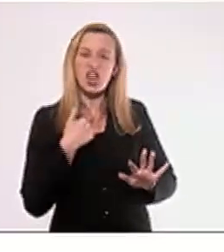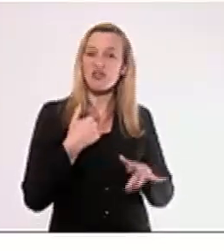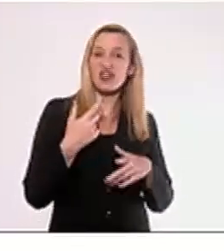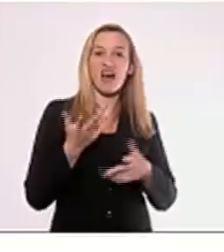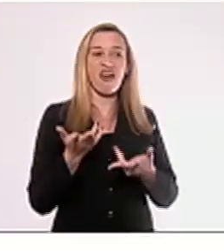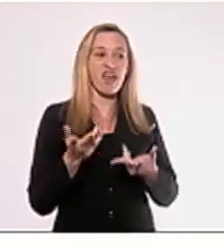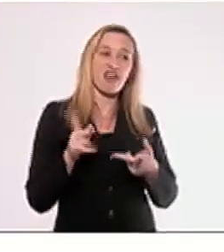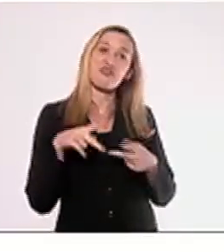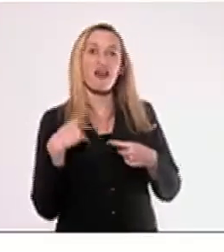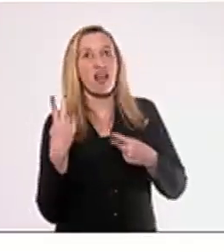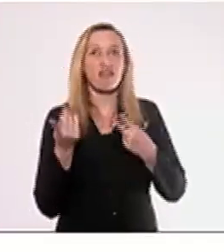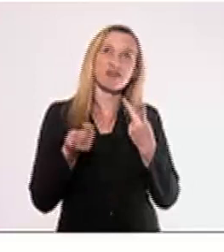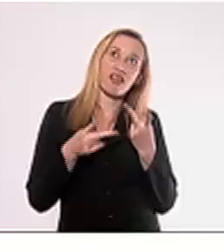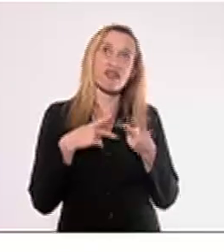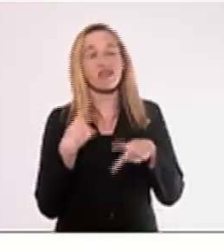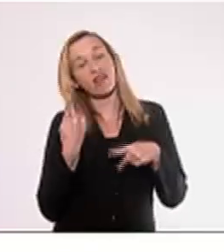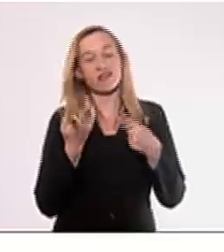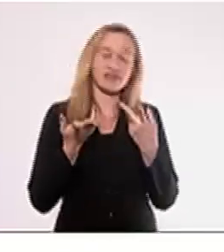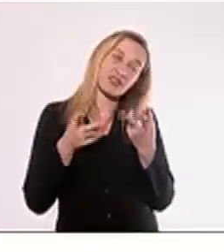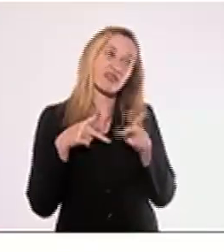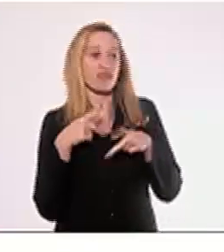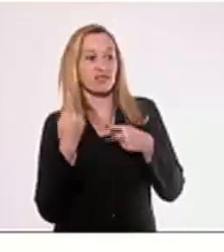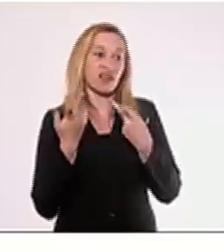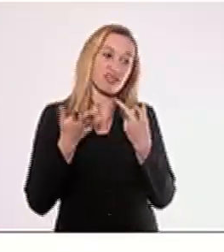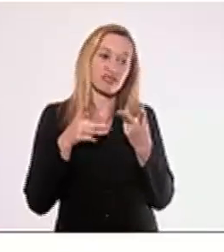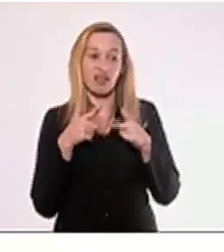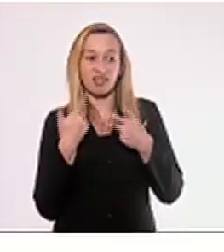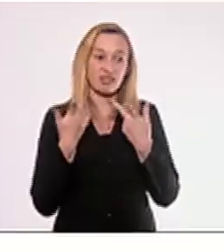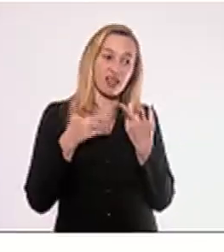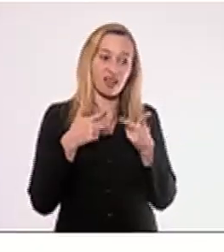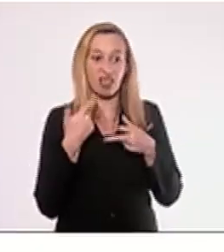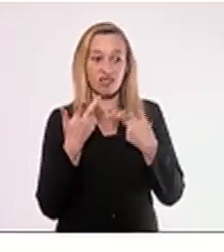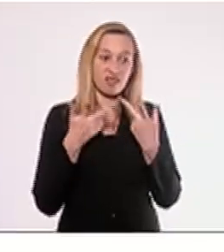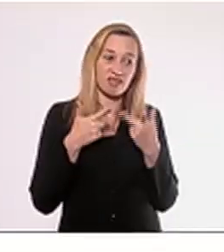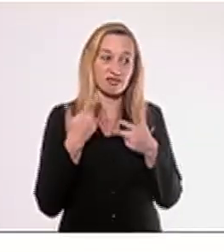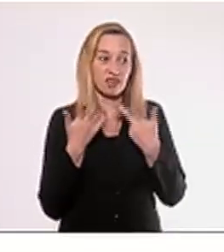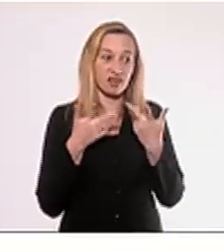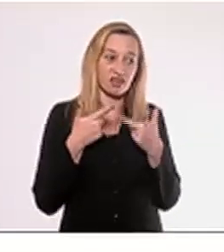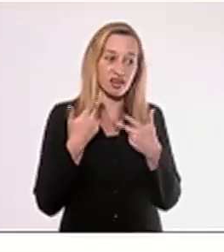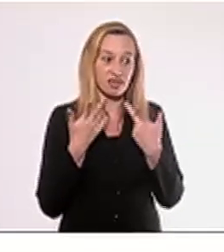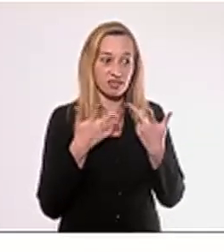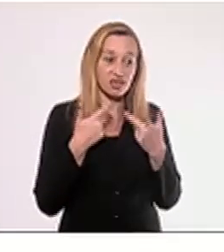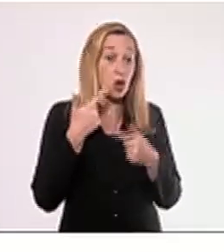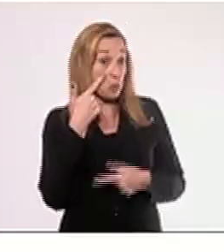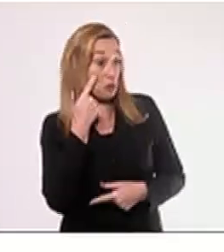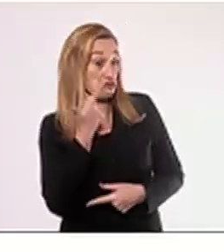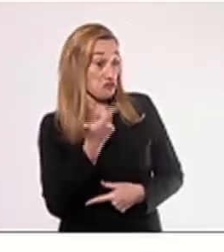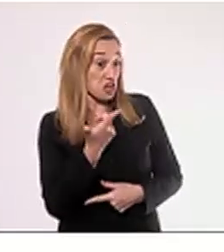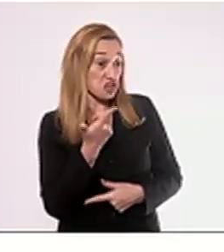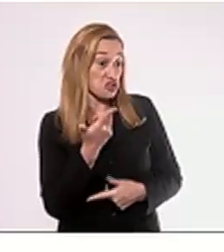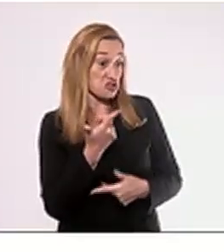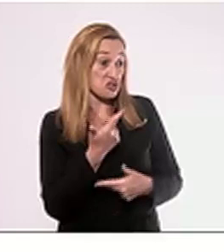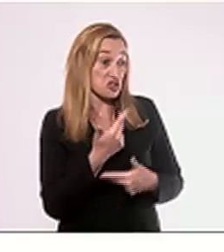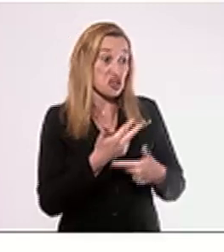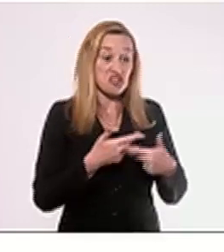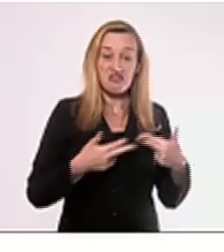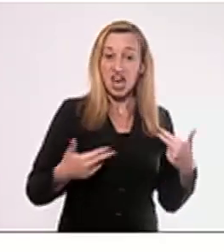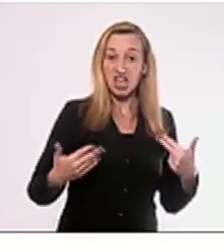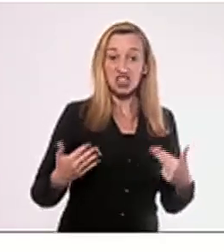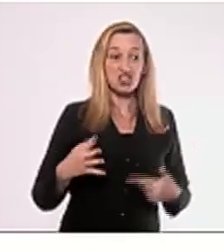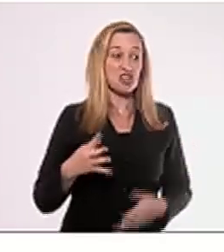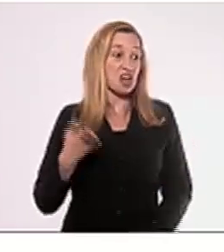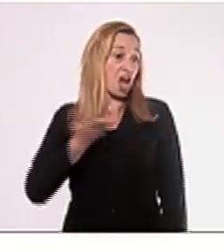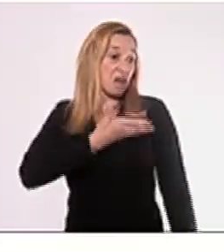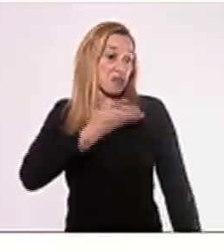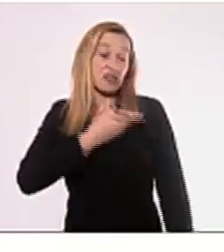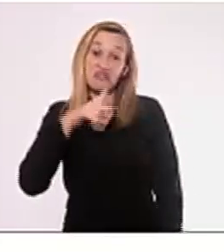ficar falando de forma rasteira, como vejo muitos dos colegas